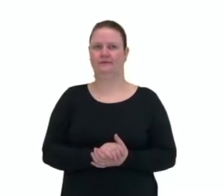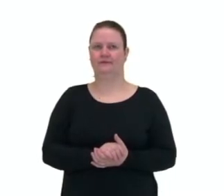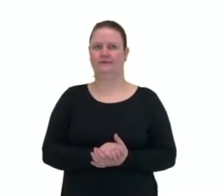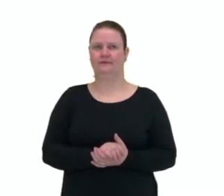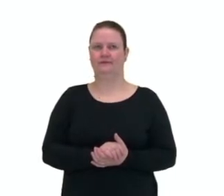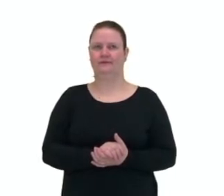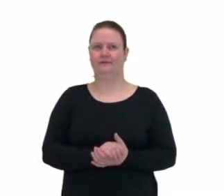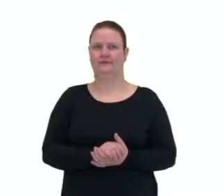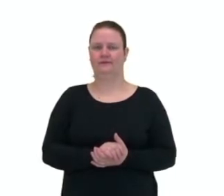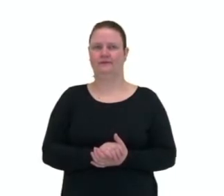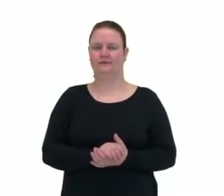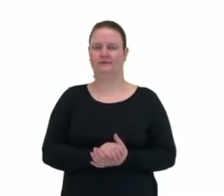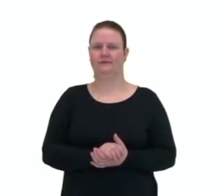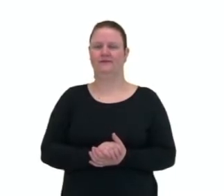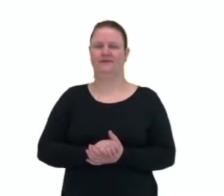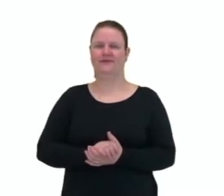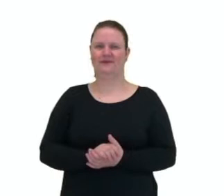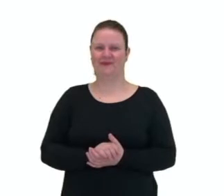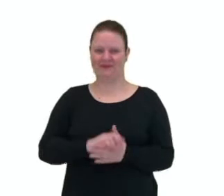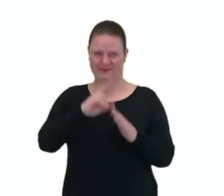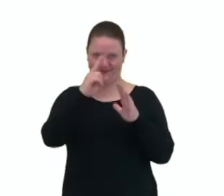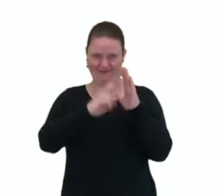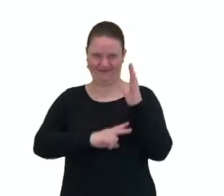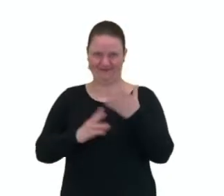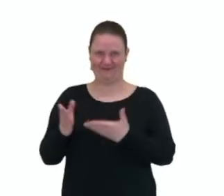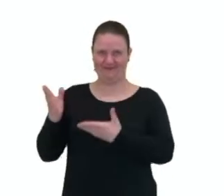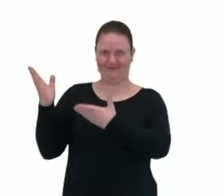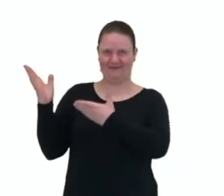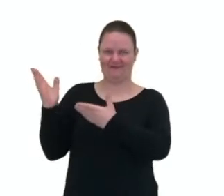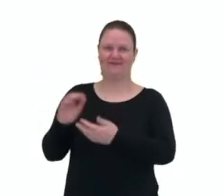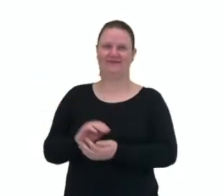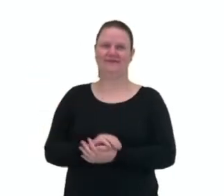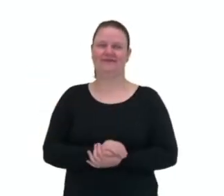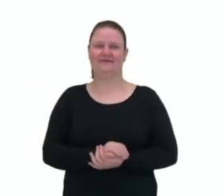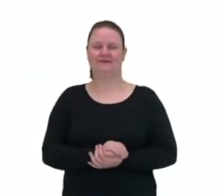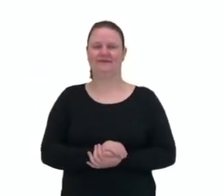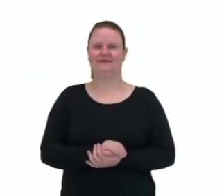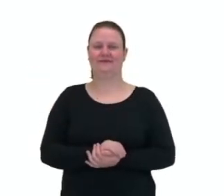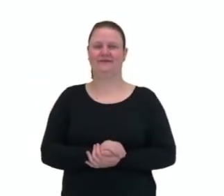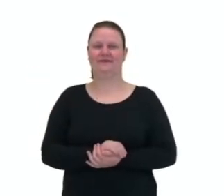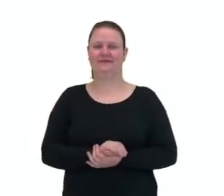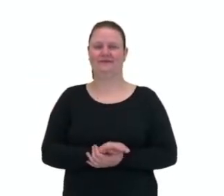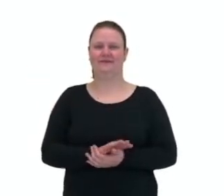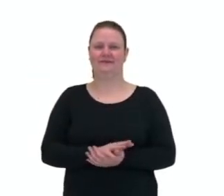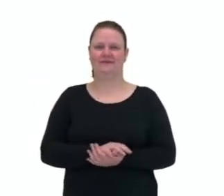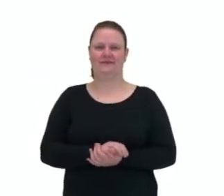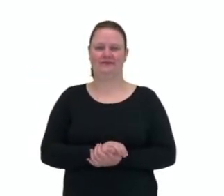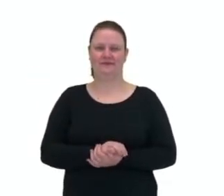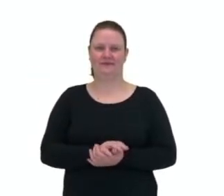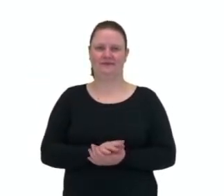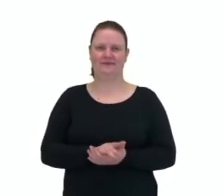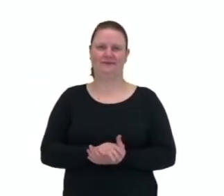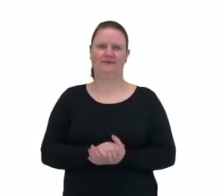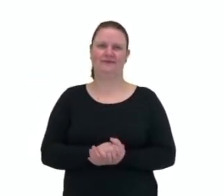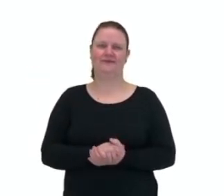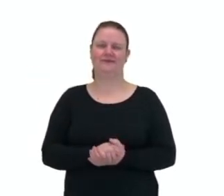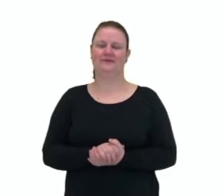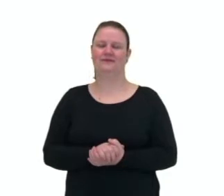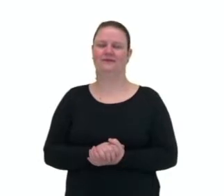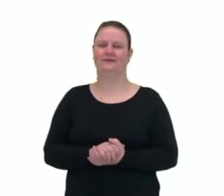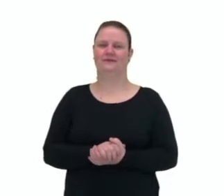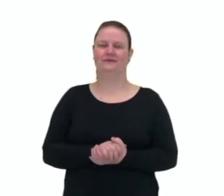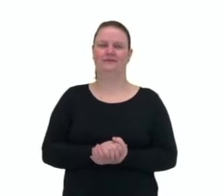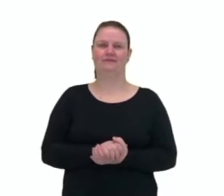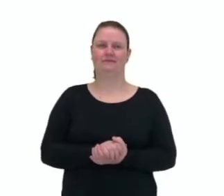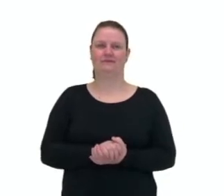paralisia cerebral, doenças disfuncionais e progressivas, como a atrofia muscular e a